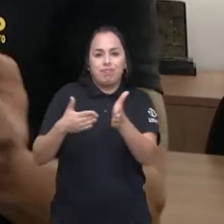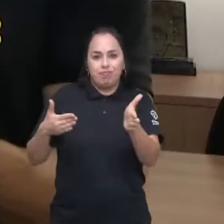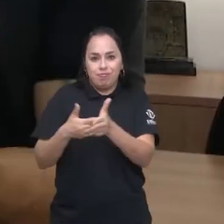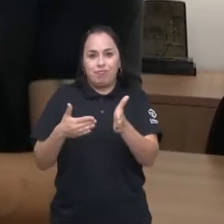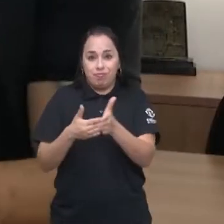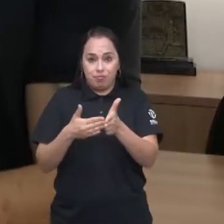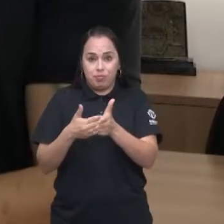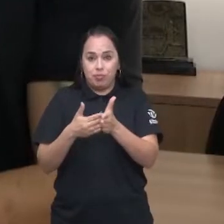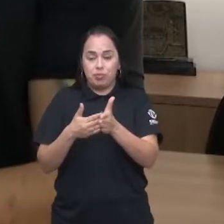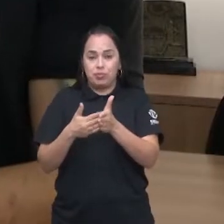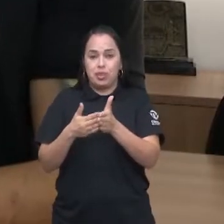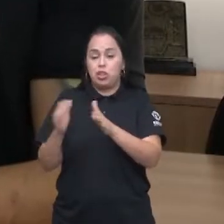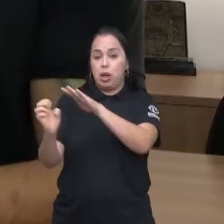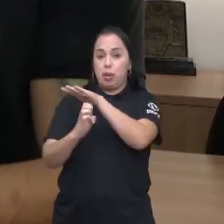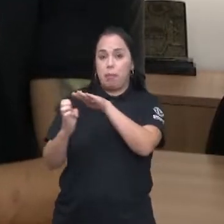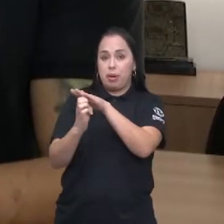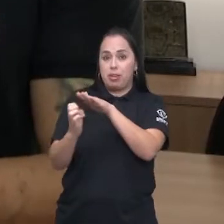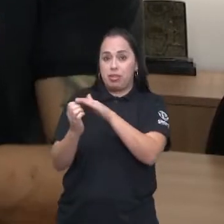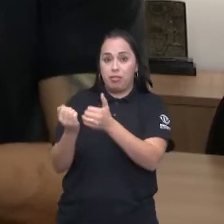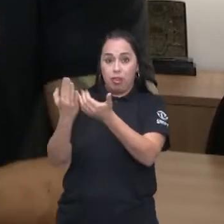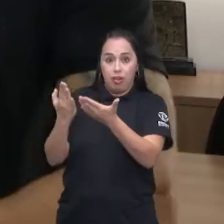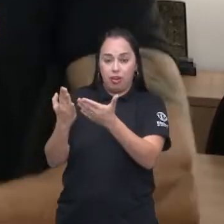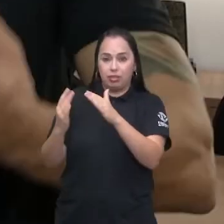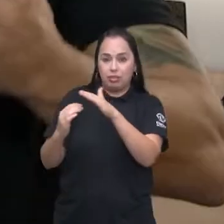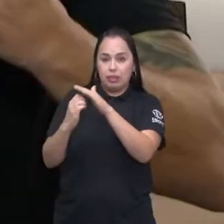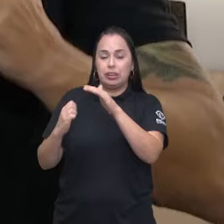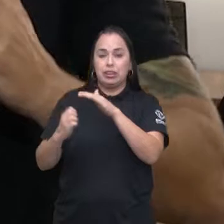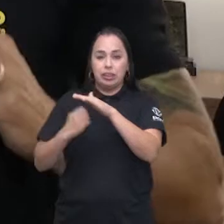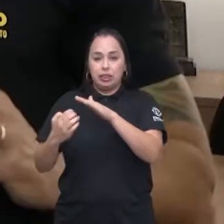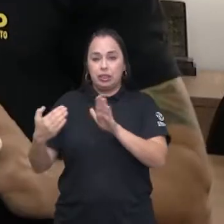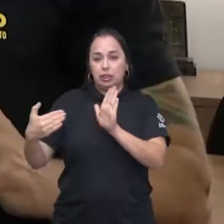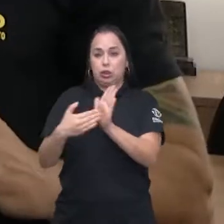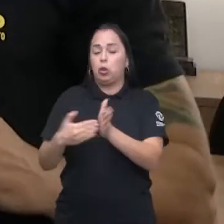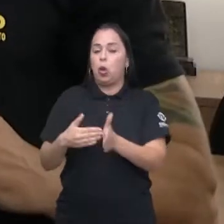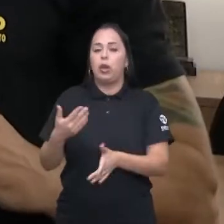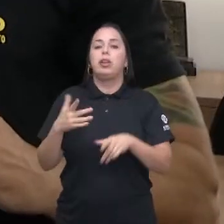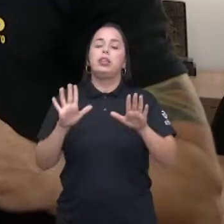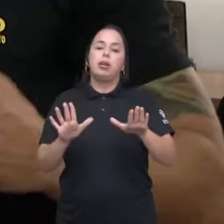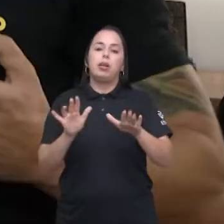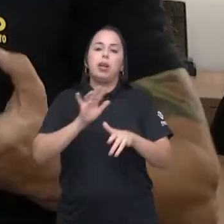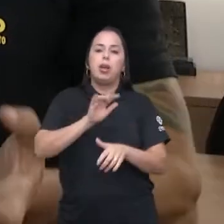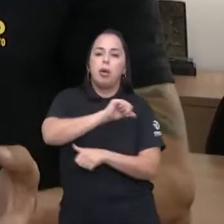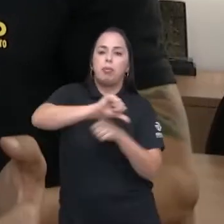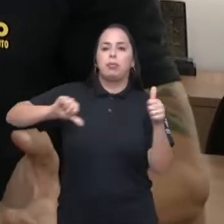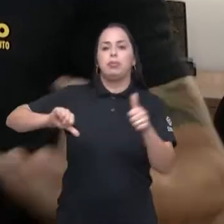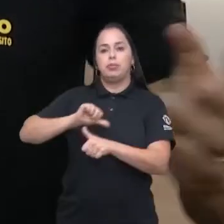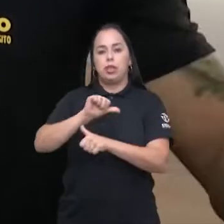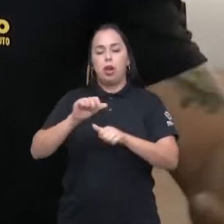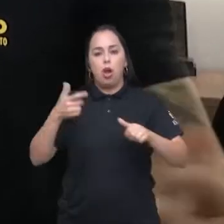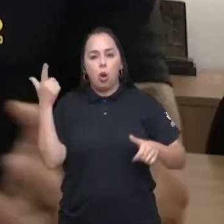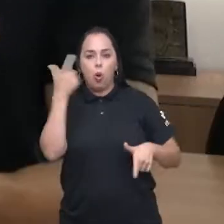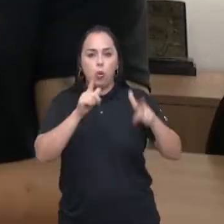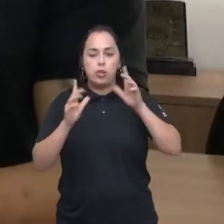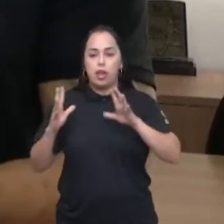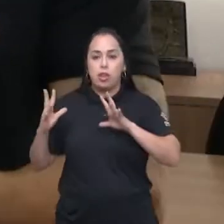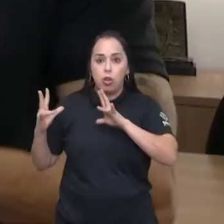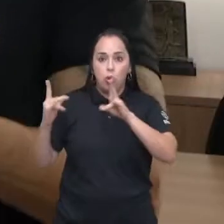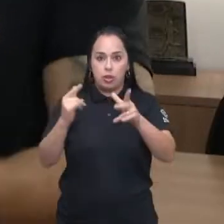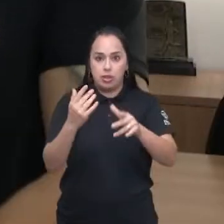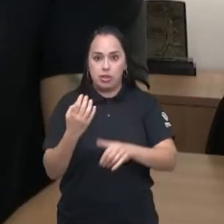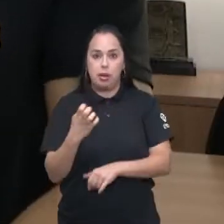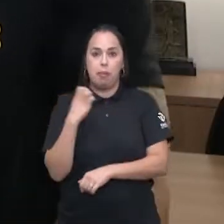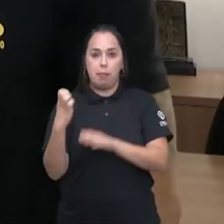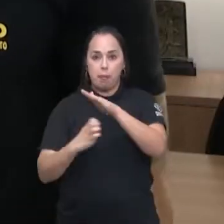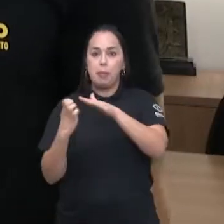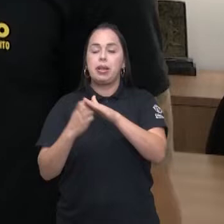Brasil então estava restringindo a participação de empresas internacionais quando a gente muda para modalidade pregão presencial eu consigo abraçar